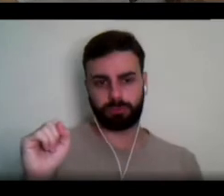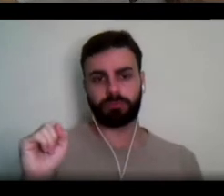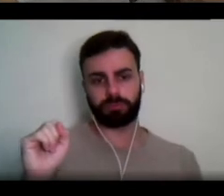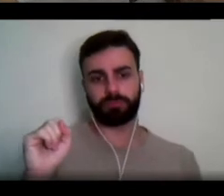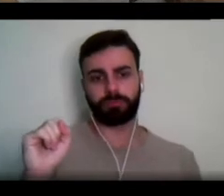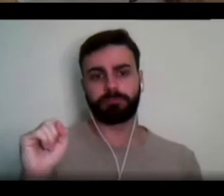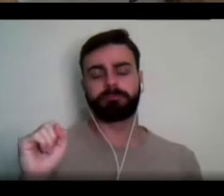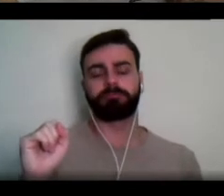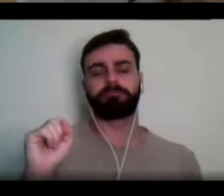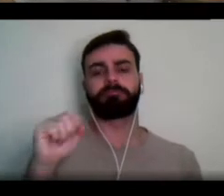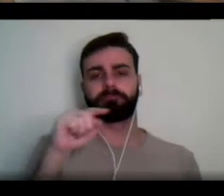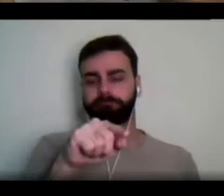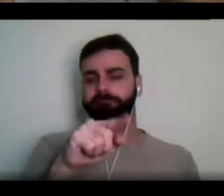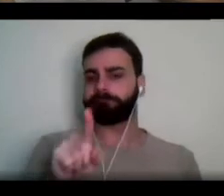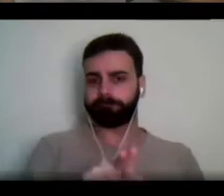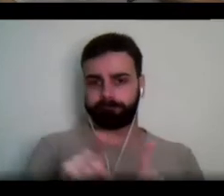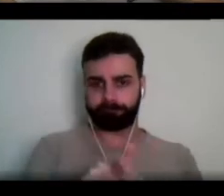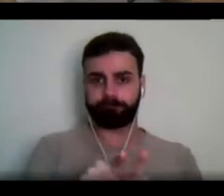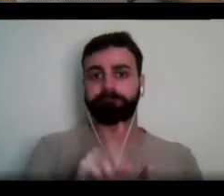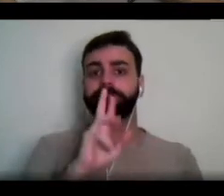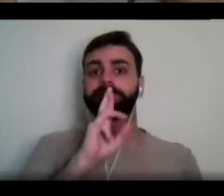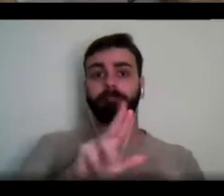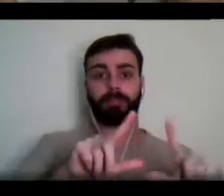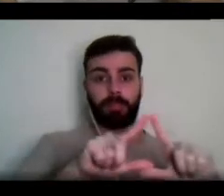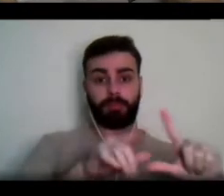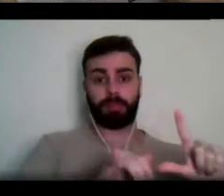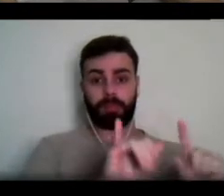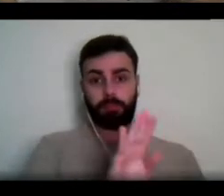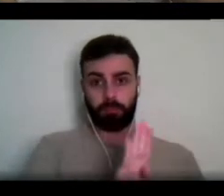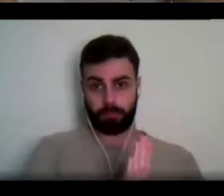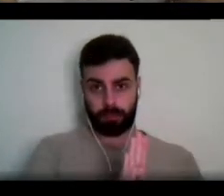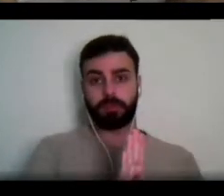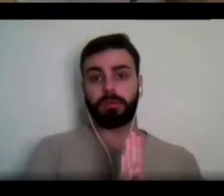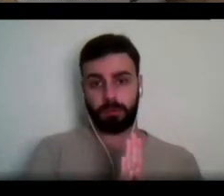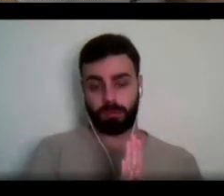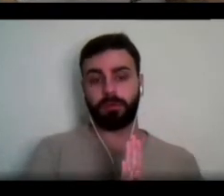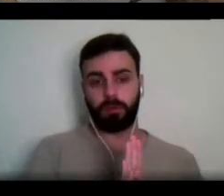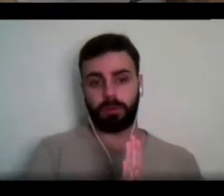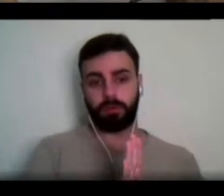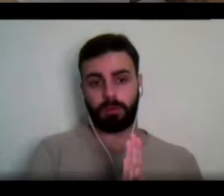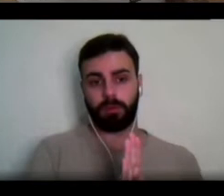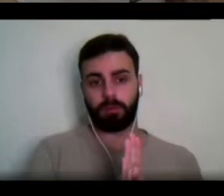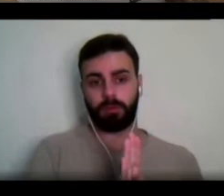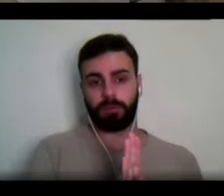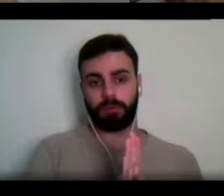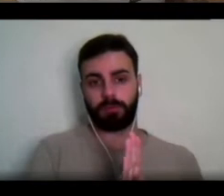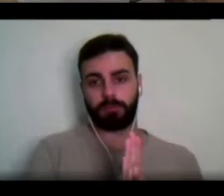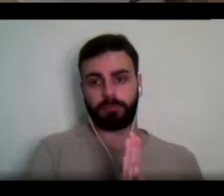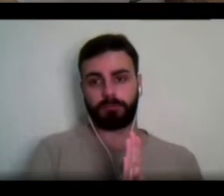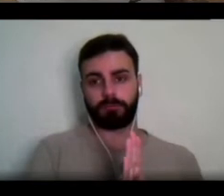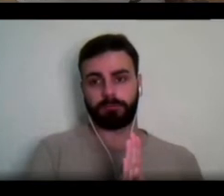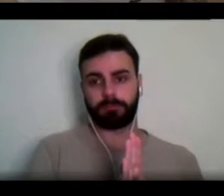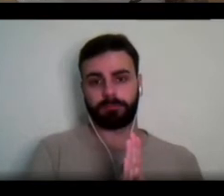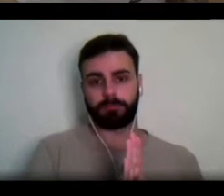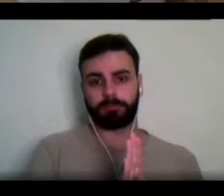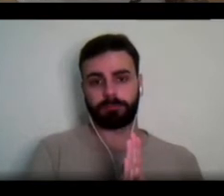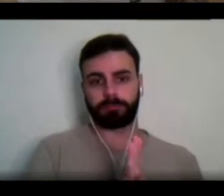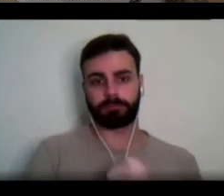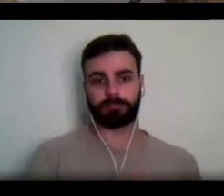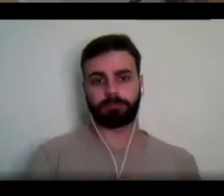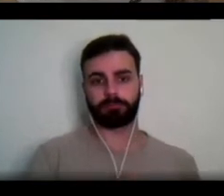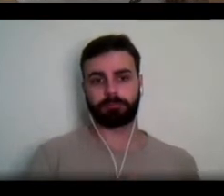meu tempo é 94 segundos, né? Então, eu vou achar um ΔYB